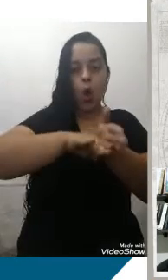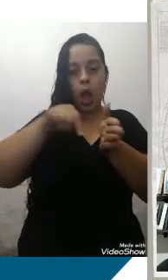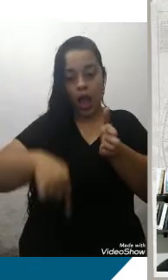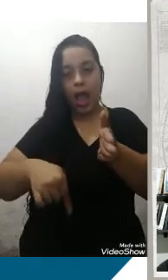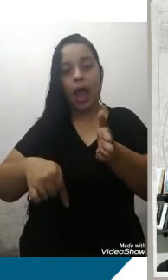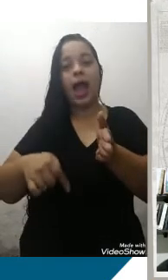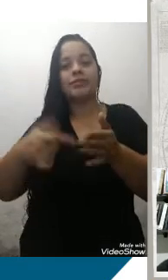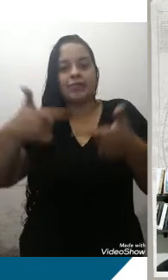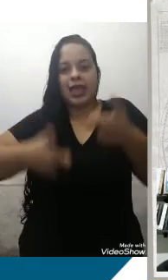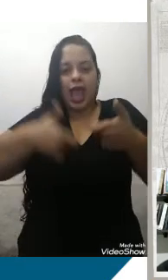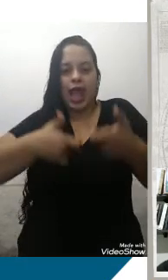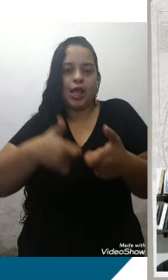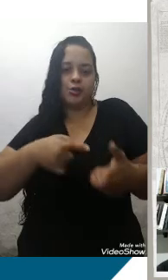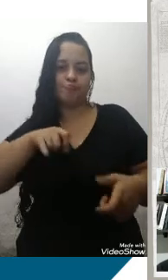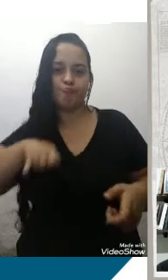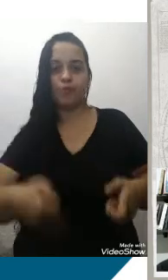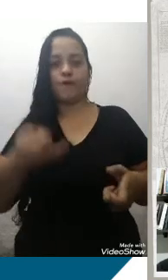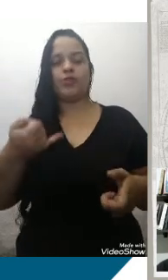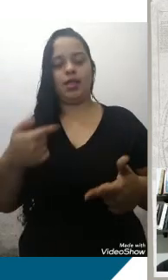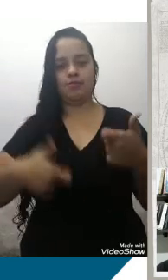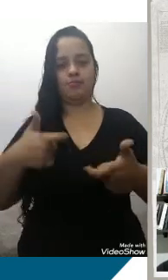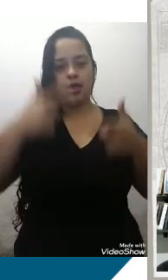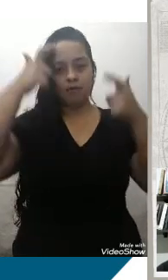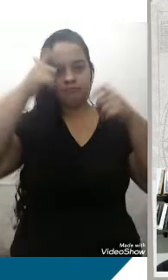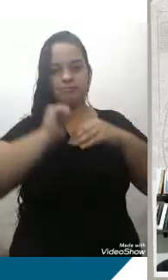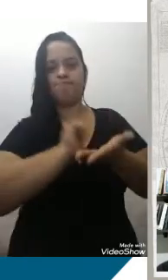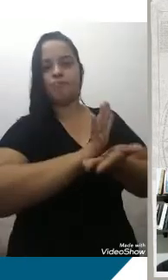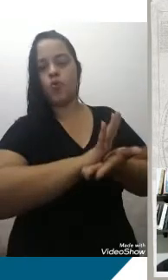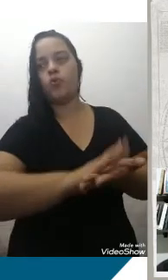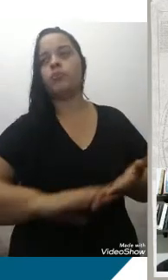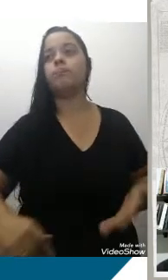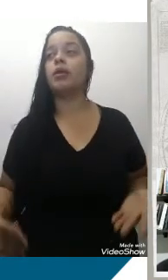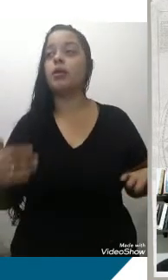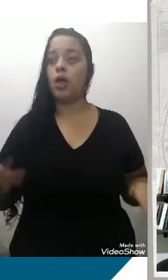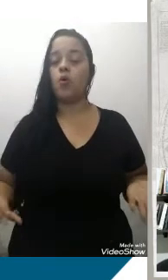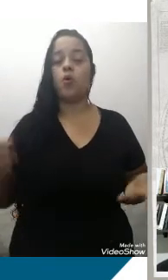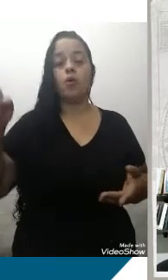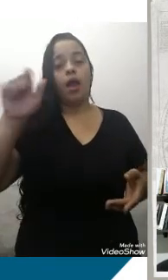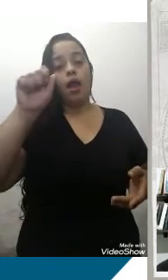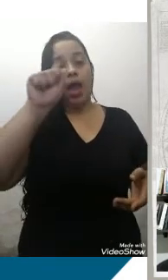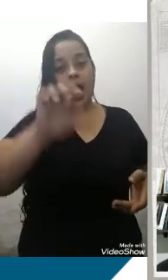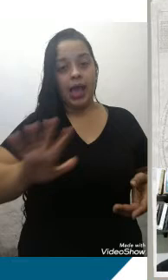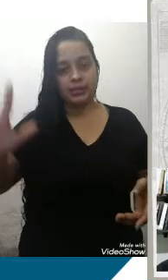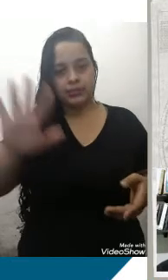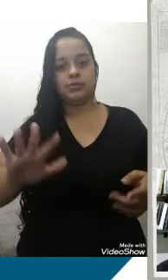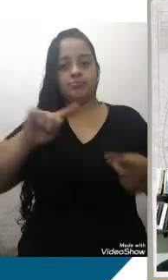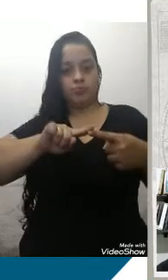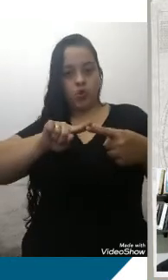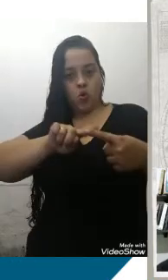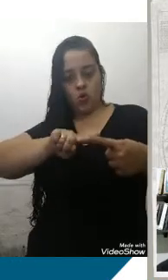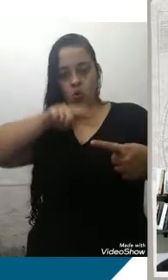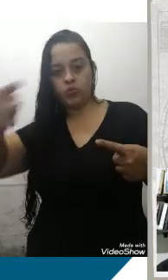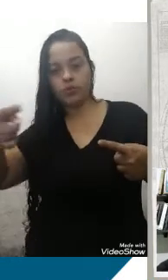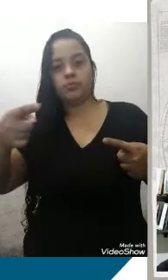oportunidade de combaterem esse inimigo. E para os europeus, a relação com os asiáticos resultou no acesso às